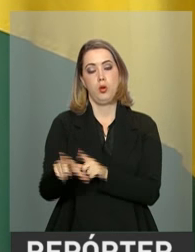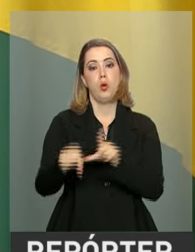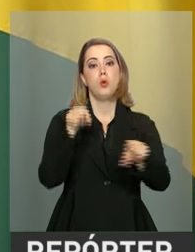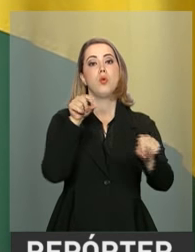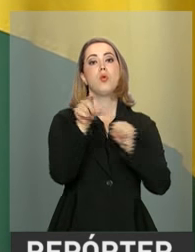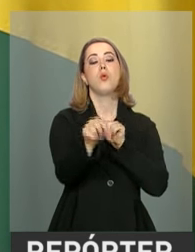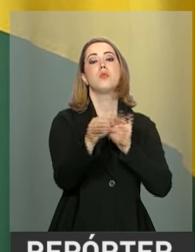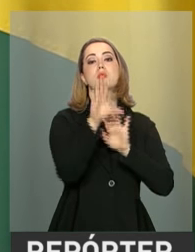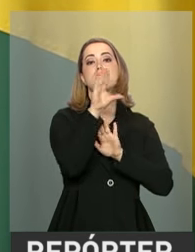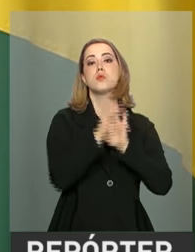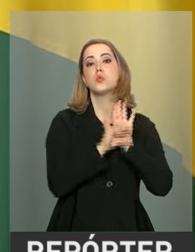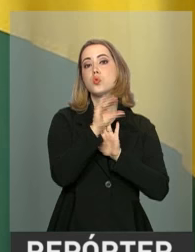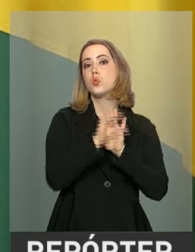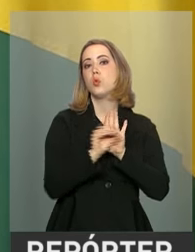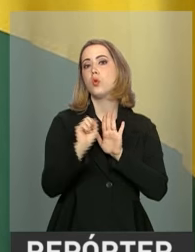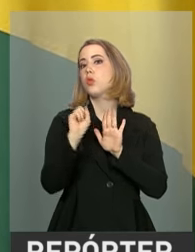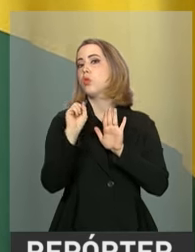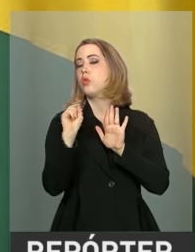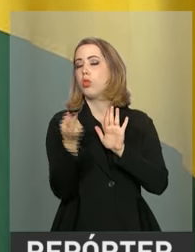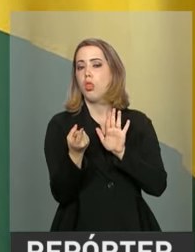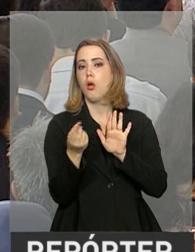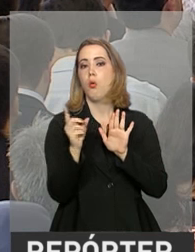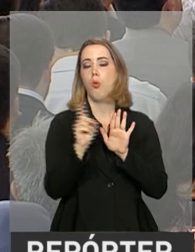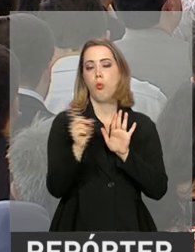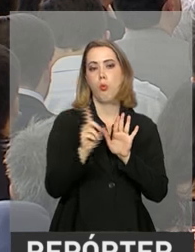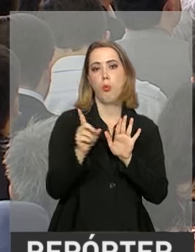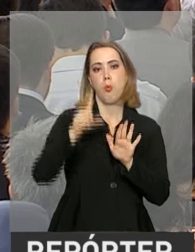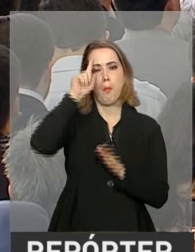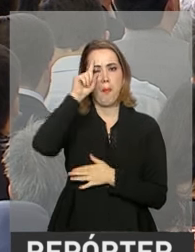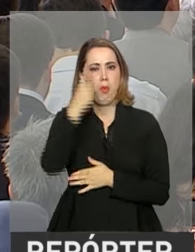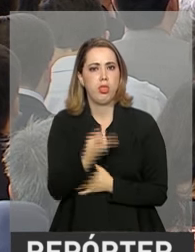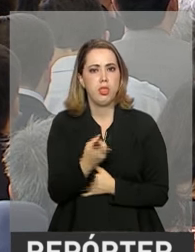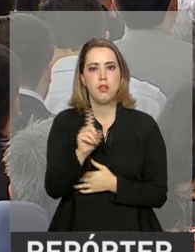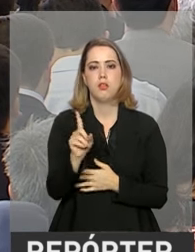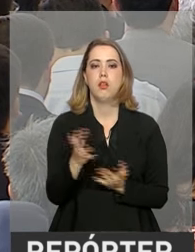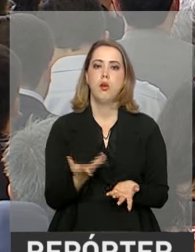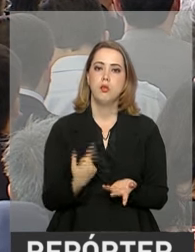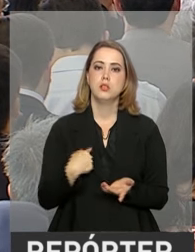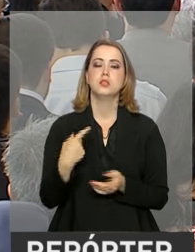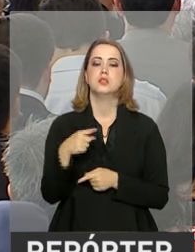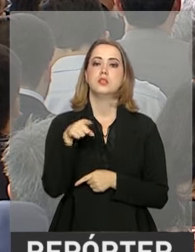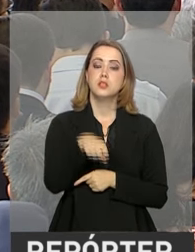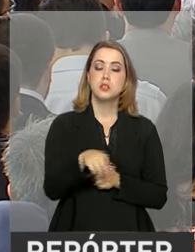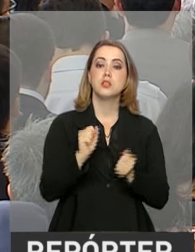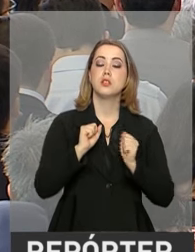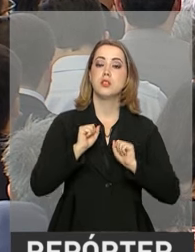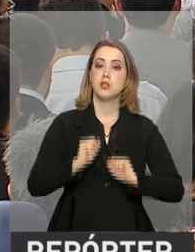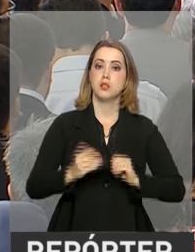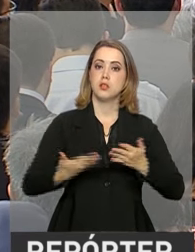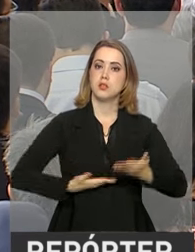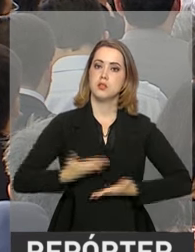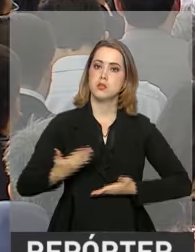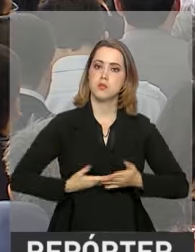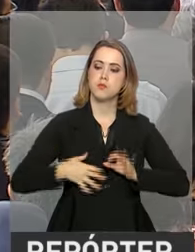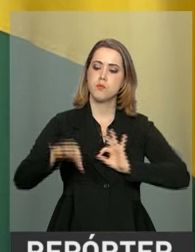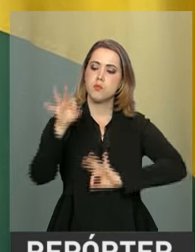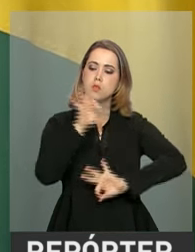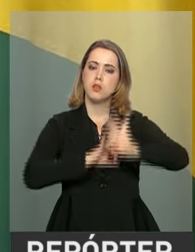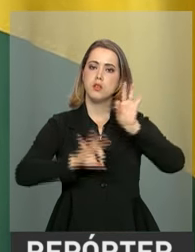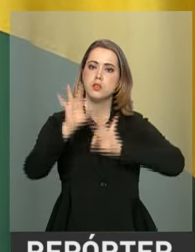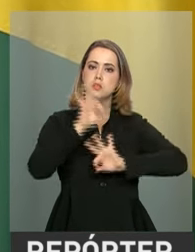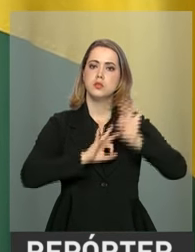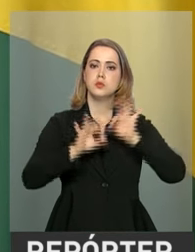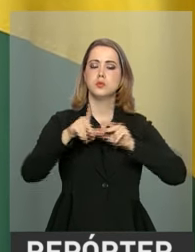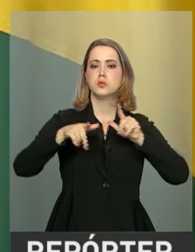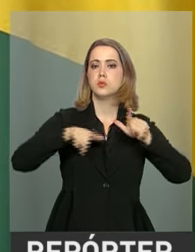curriculares e não imposições curriculares ela deve servir ao preparo para o